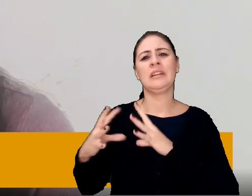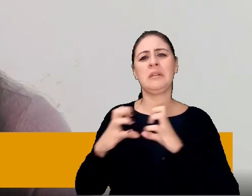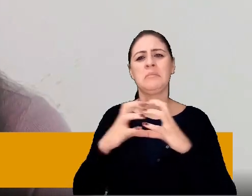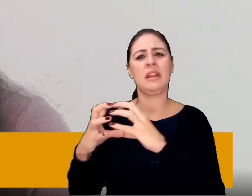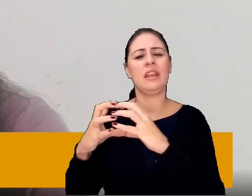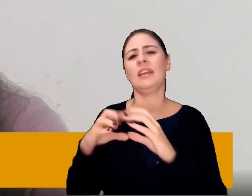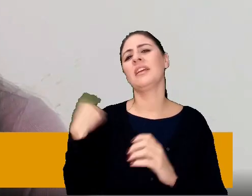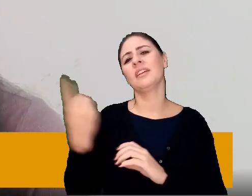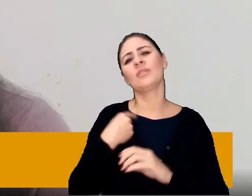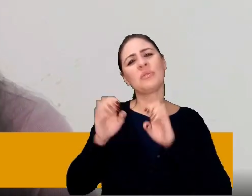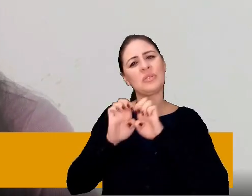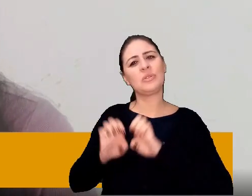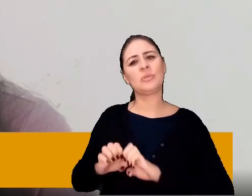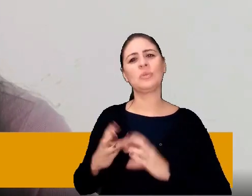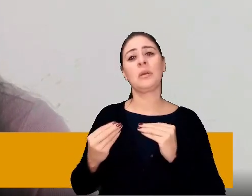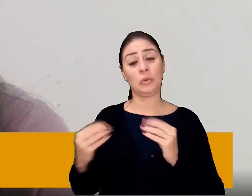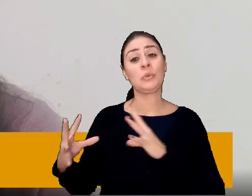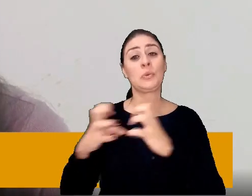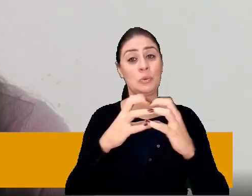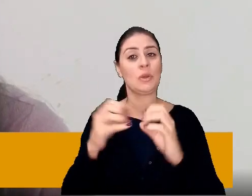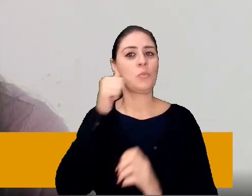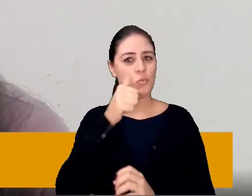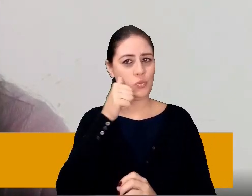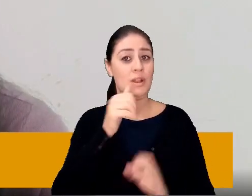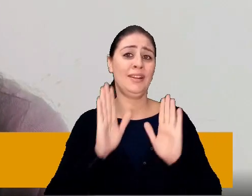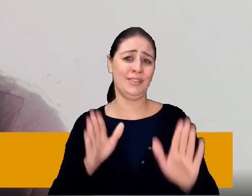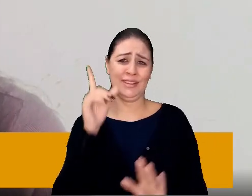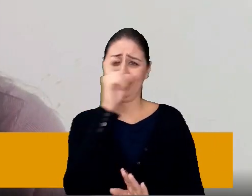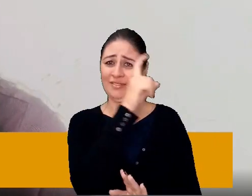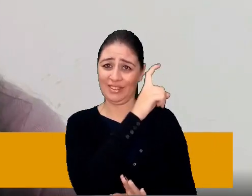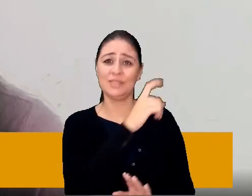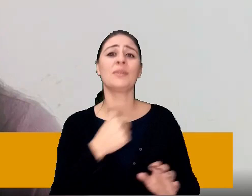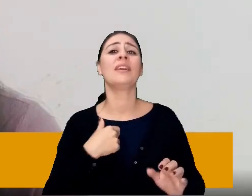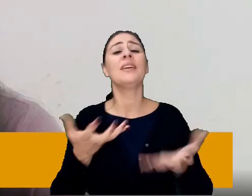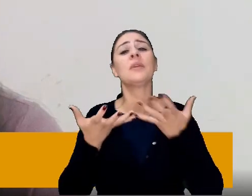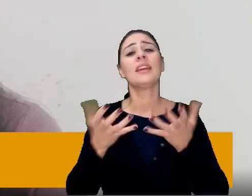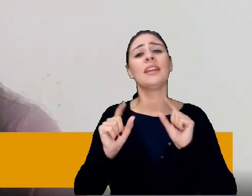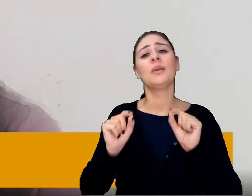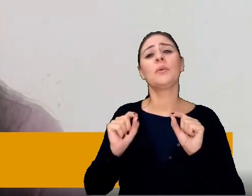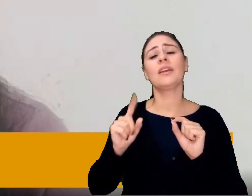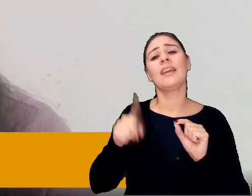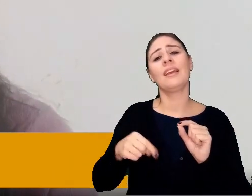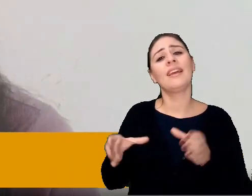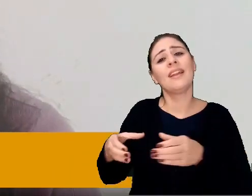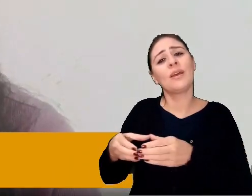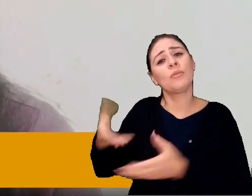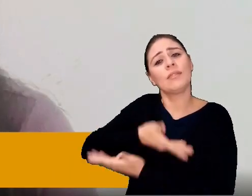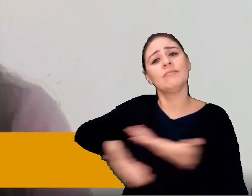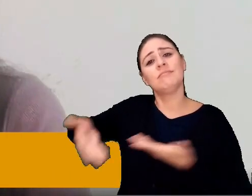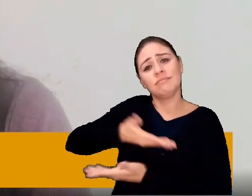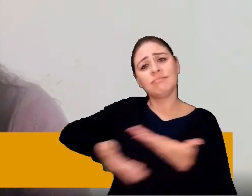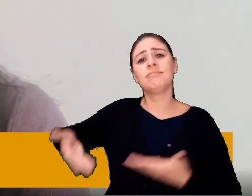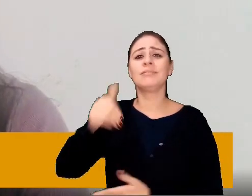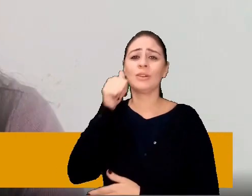gerar rivalidade, né, e como a gente também tem uma estrutura de rivalidade entre mulheres, eu estava tentando propor a